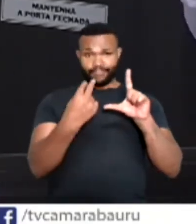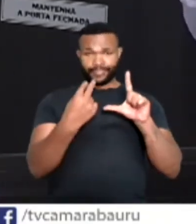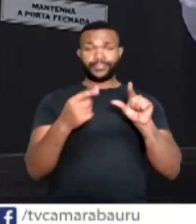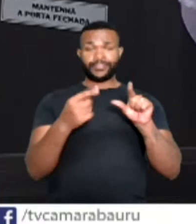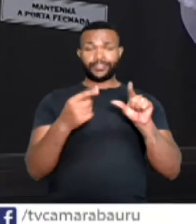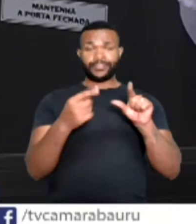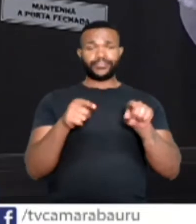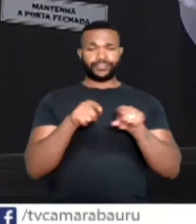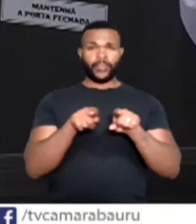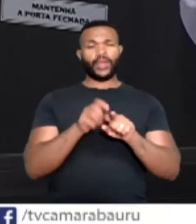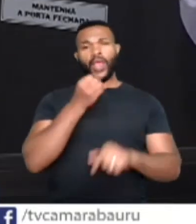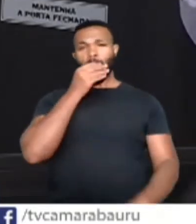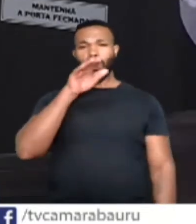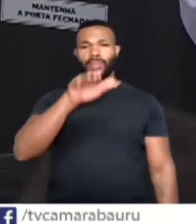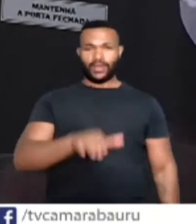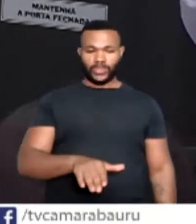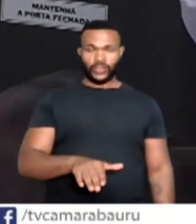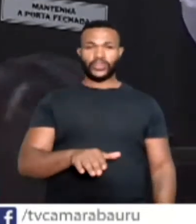boa tarde.